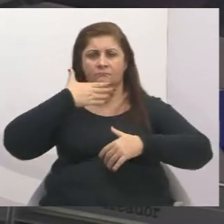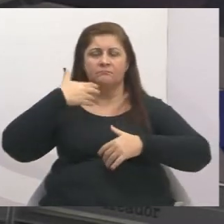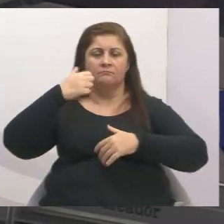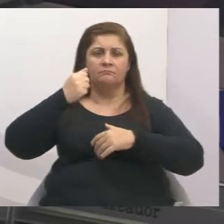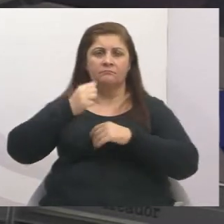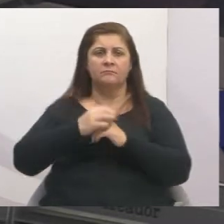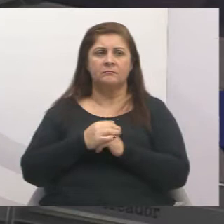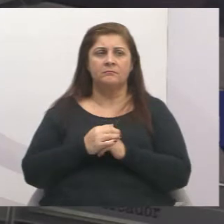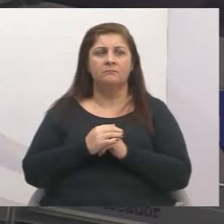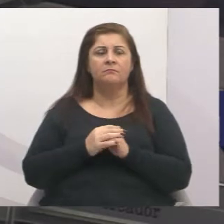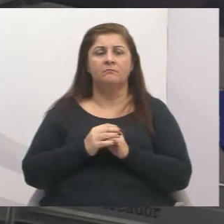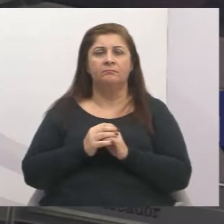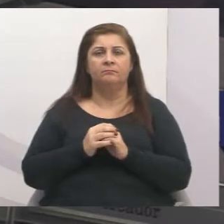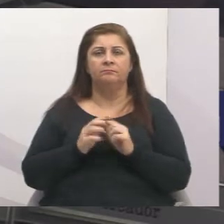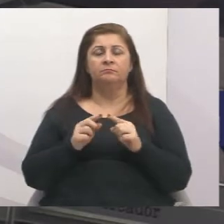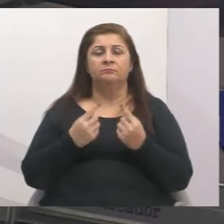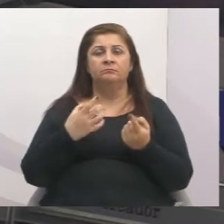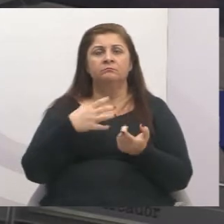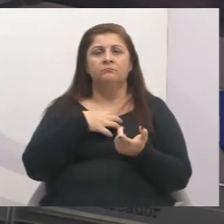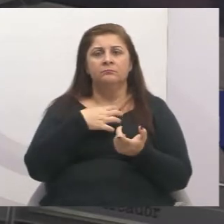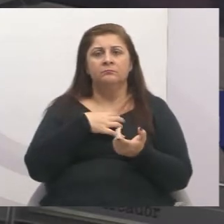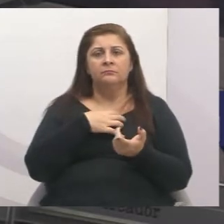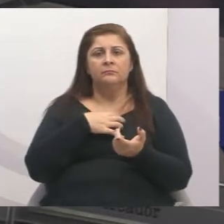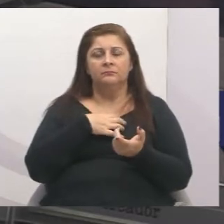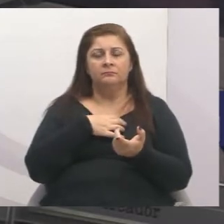detalhes, mas eu me senti